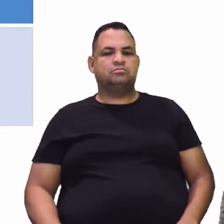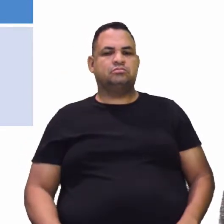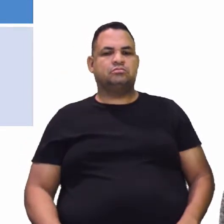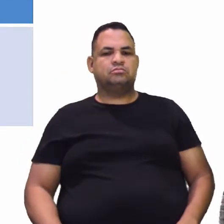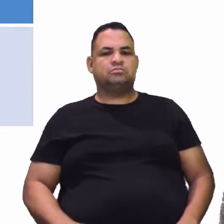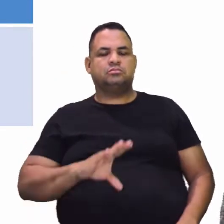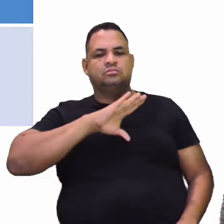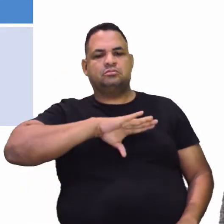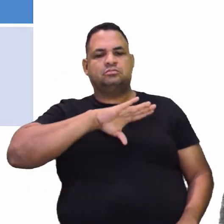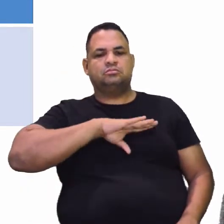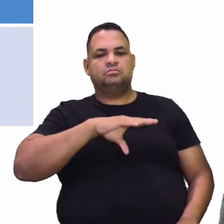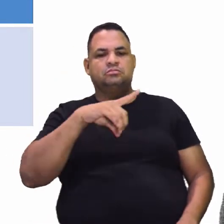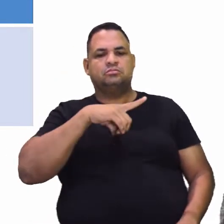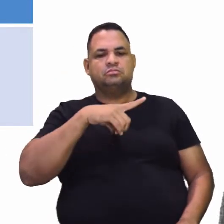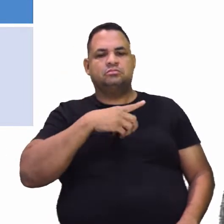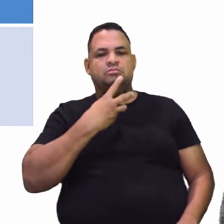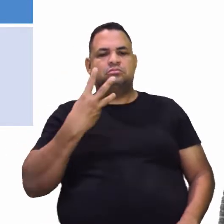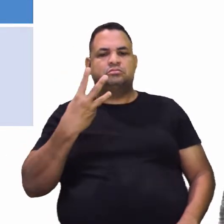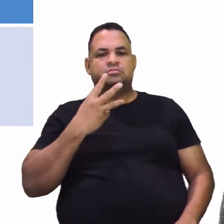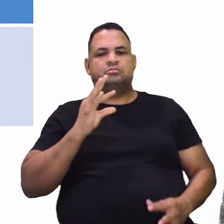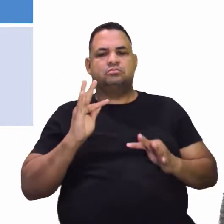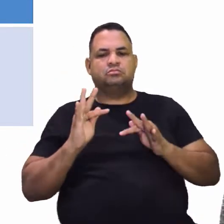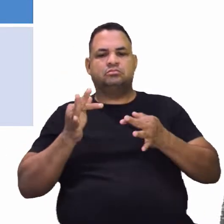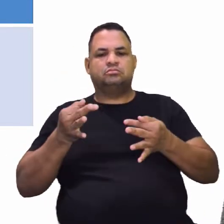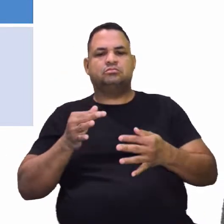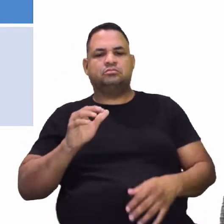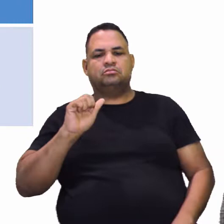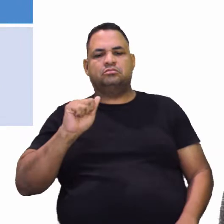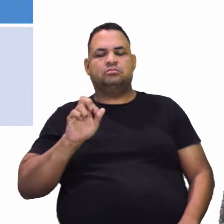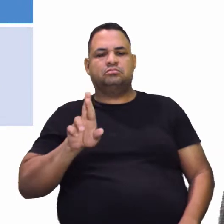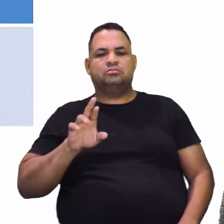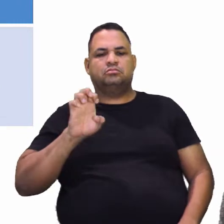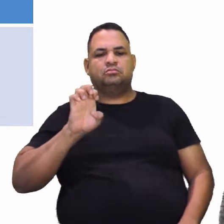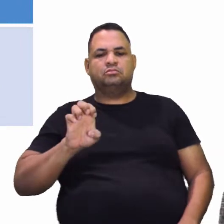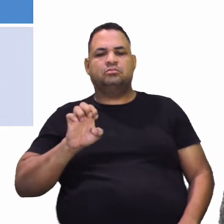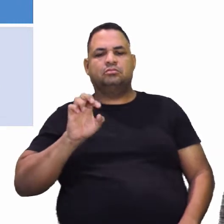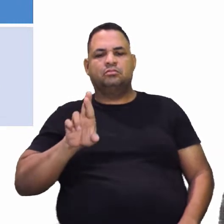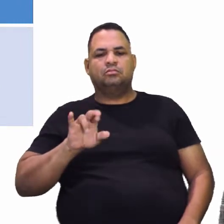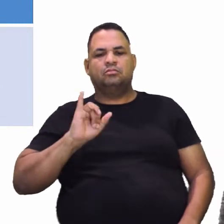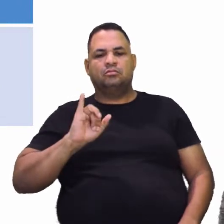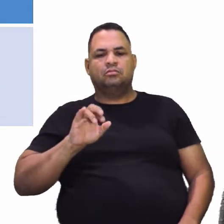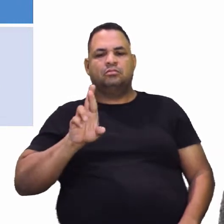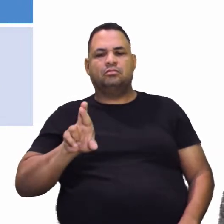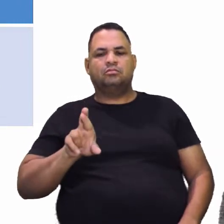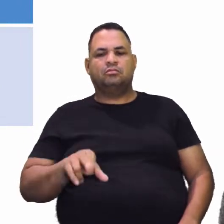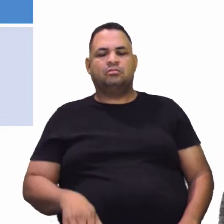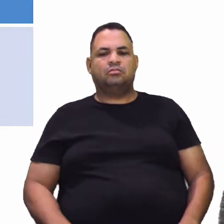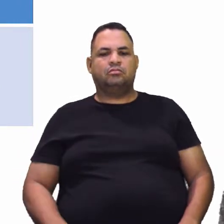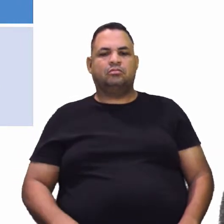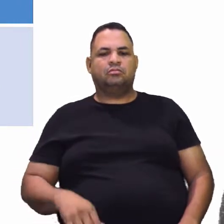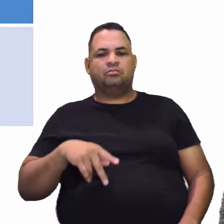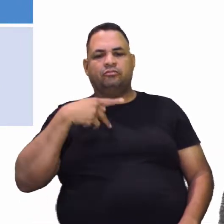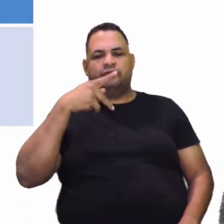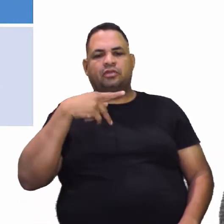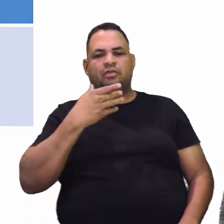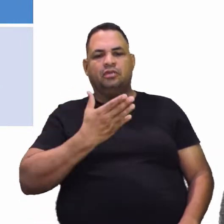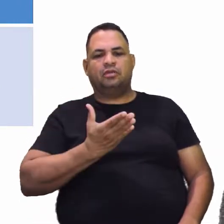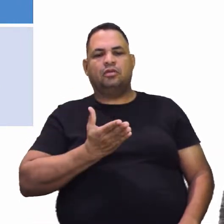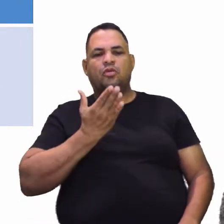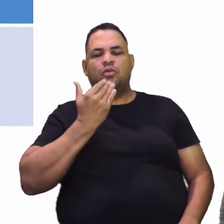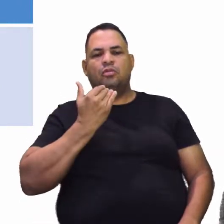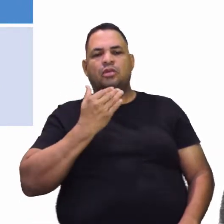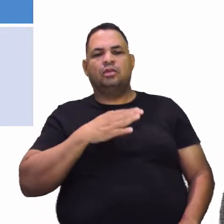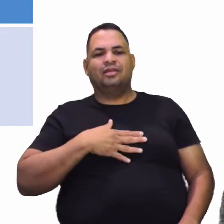Então, no português, eles têm três terminações. AR, ER e R. Falar, comer,